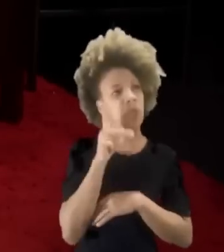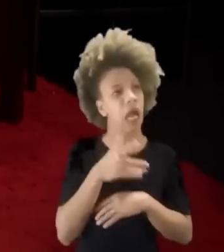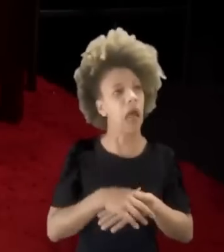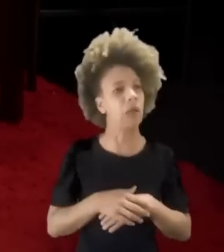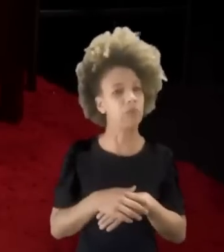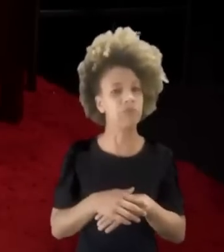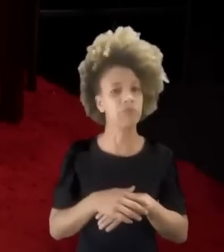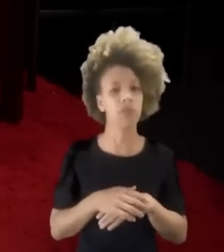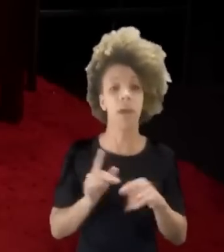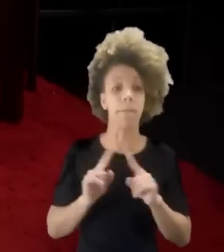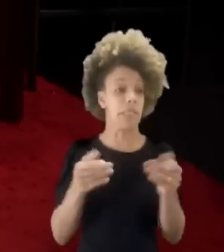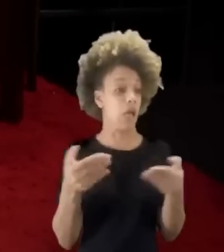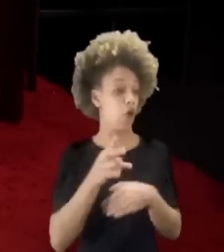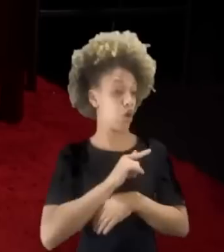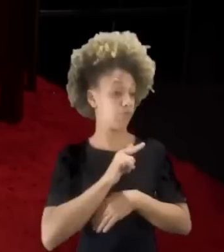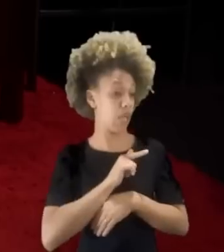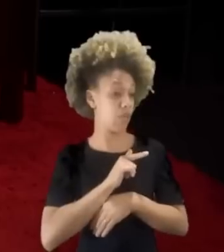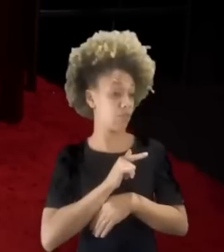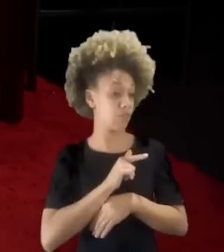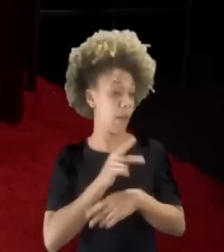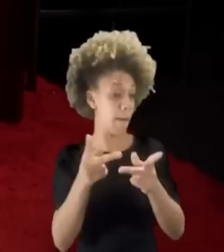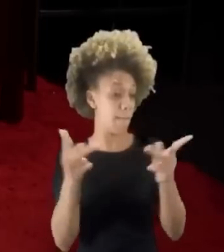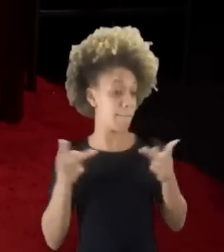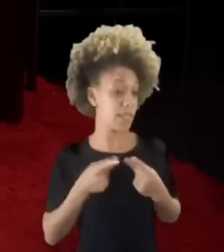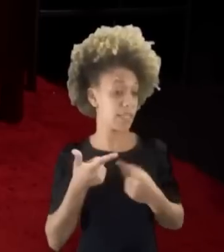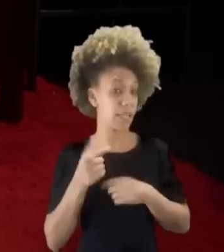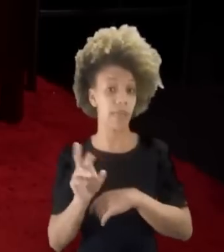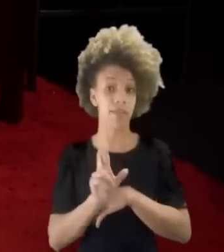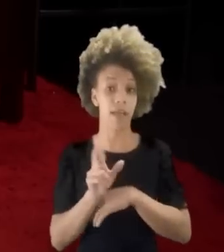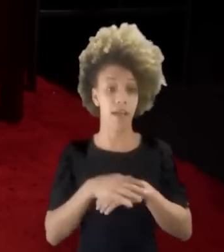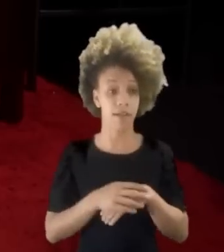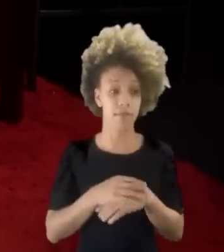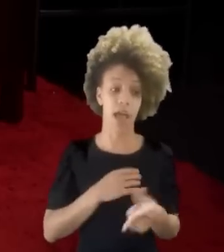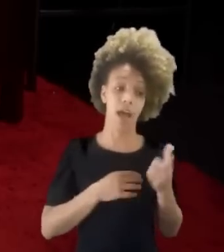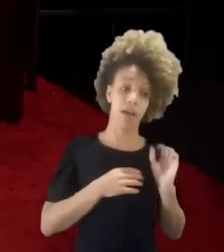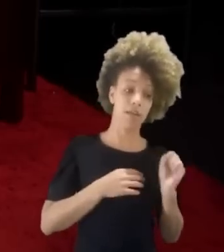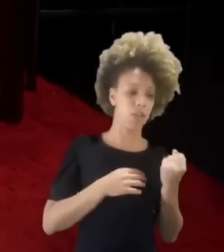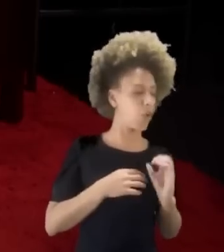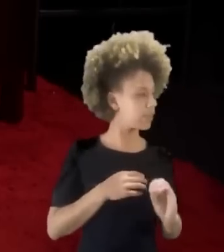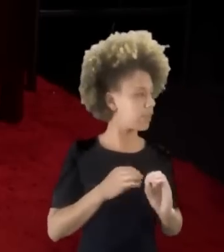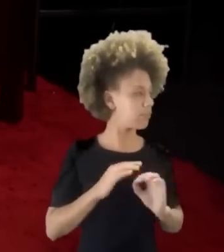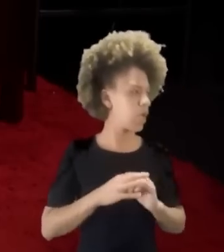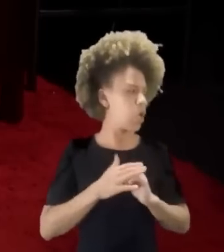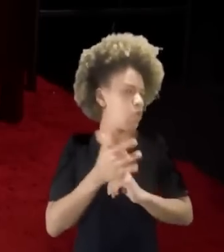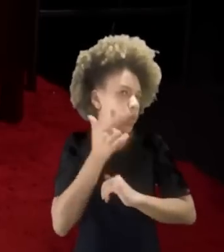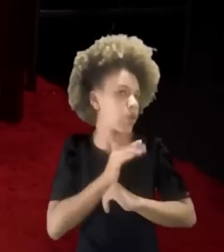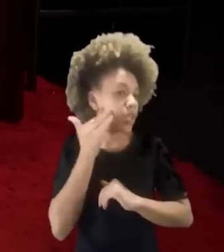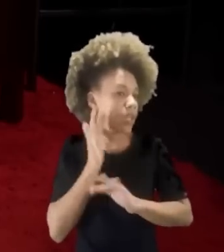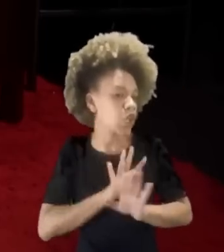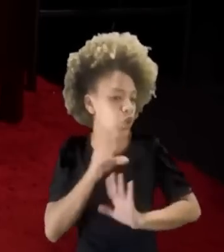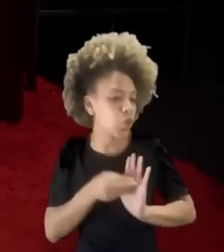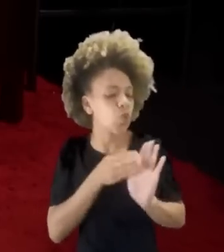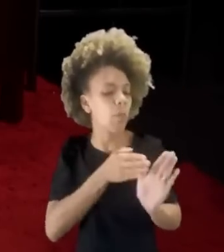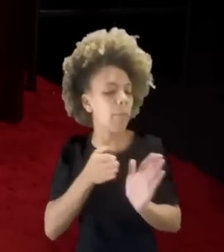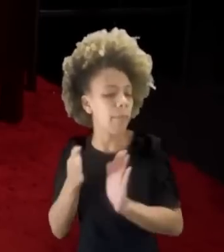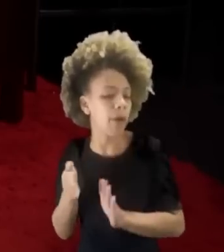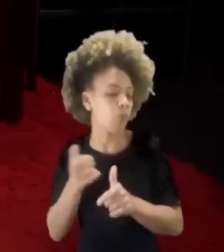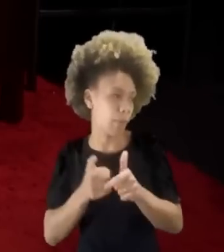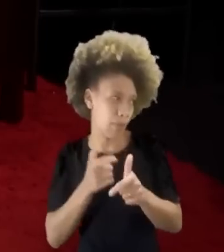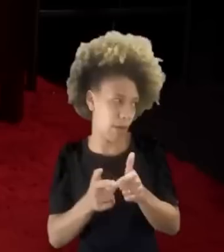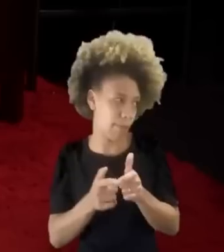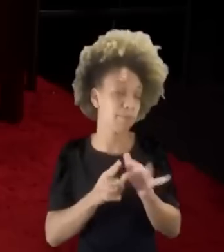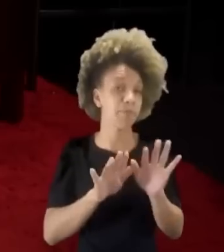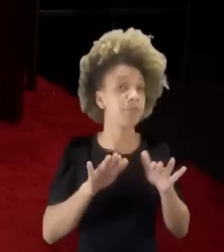agora rapidinho agora eu tenho pizza a r$ 10 Era 80 ele não consegue entender todo o processo de problema que tem